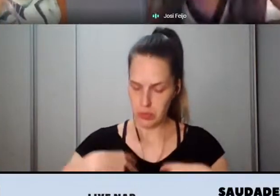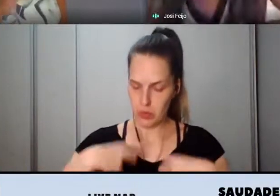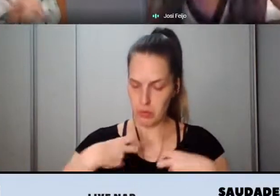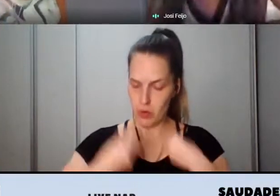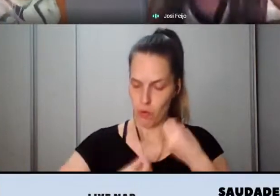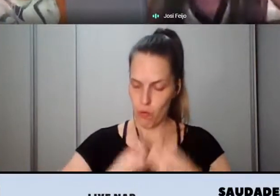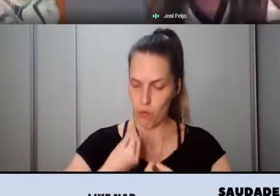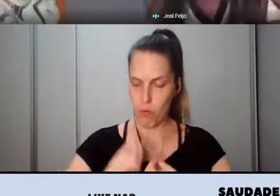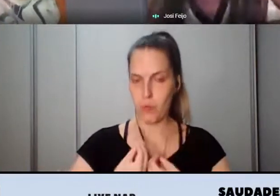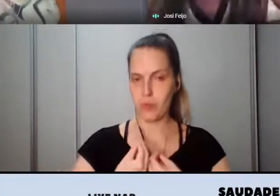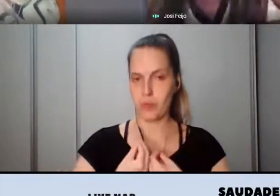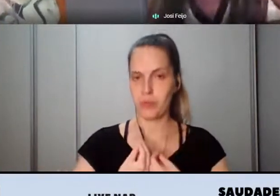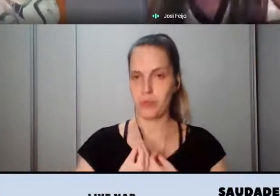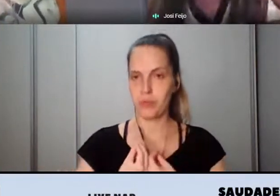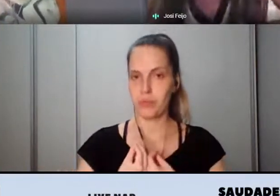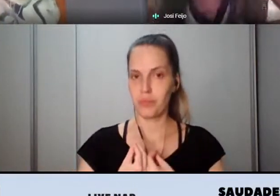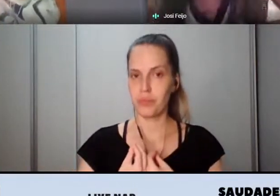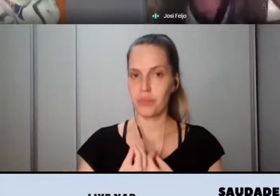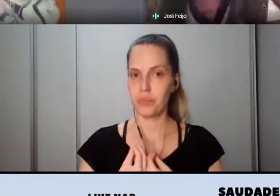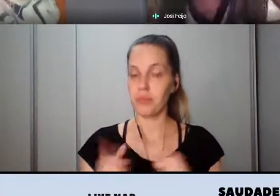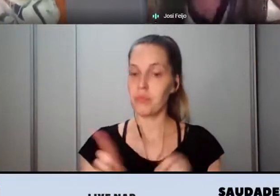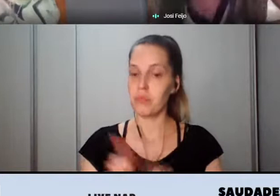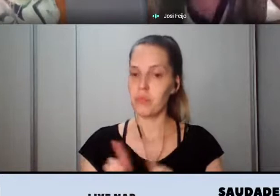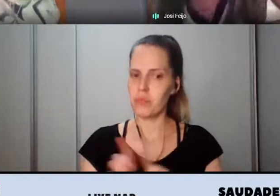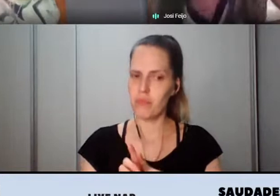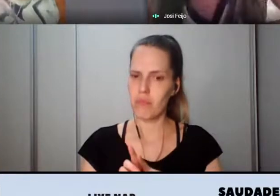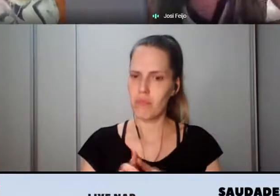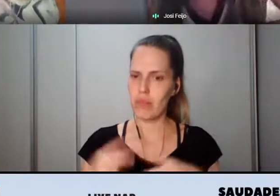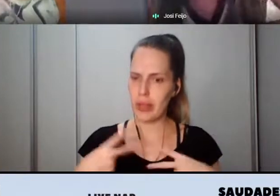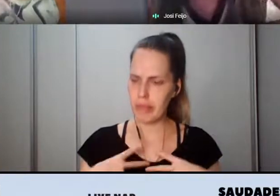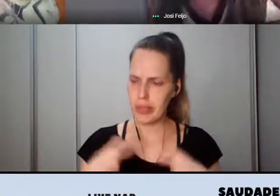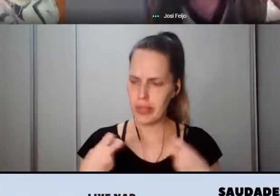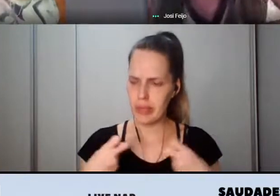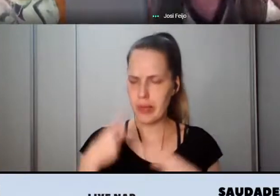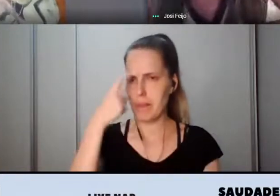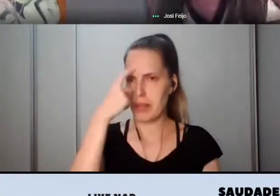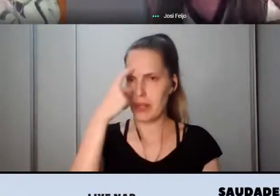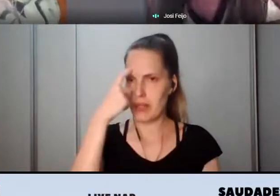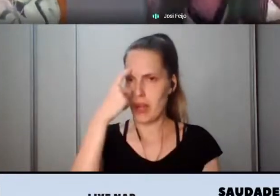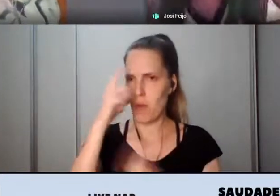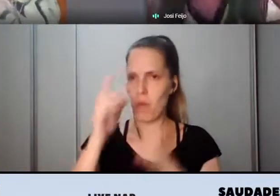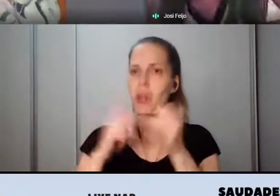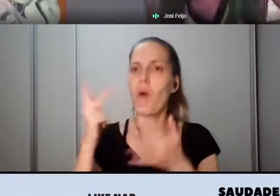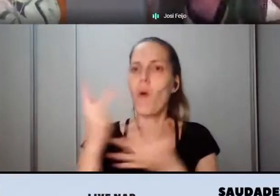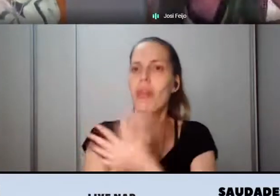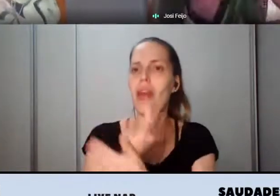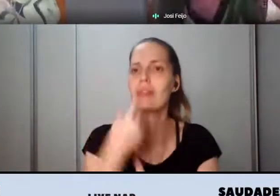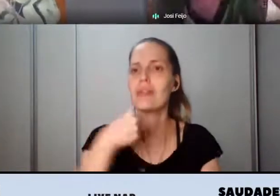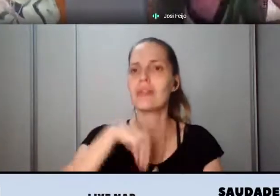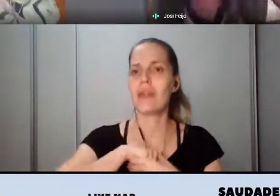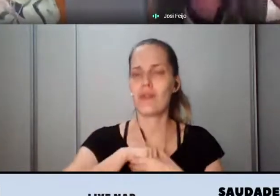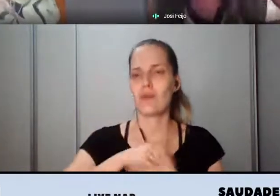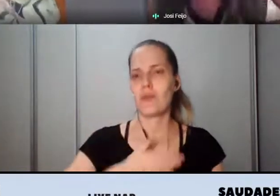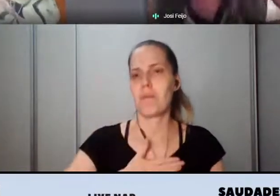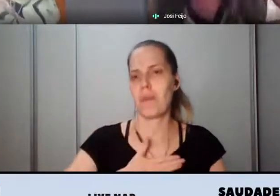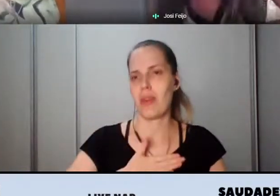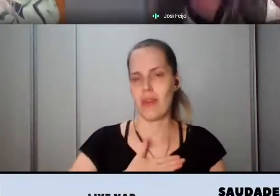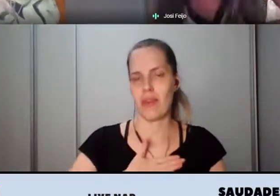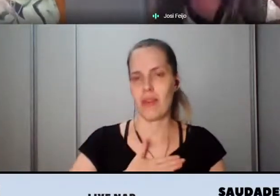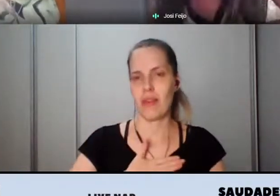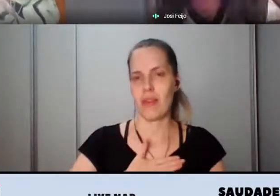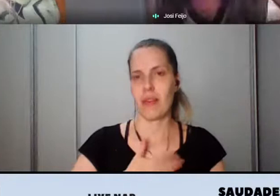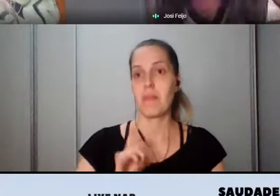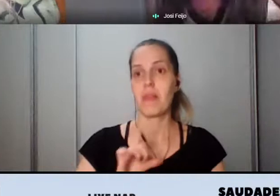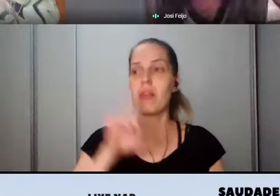E nesse sentido, tá analisando o que está se passando, né? Para depois, posteriormente, poder